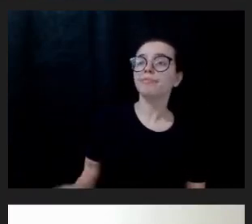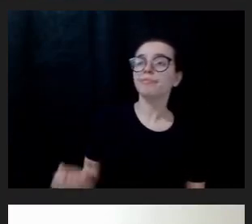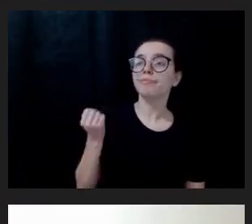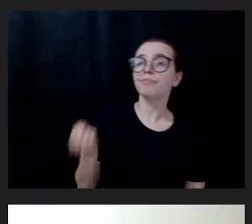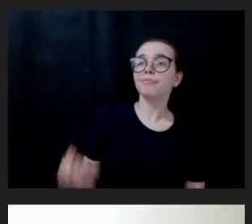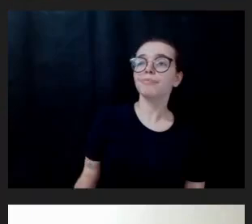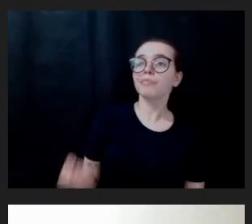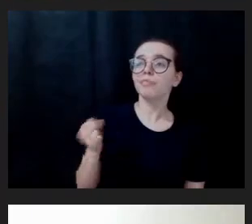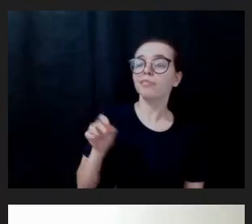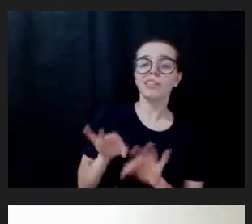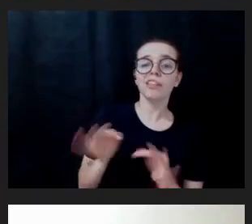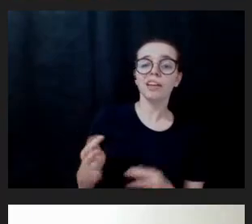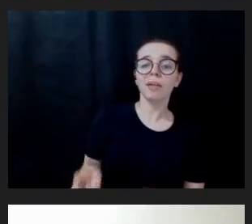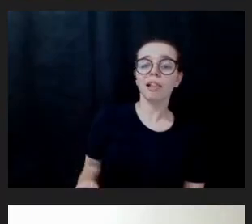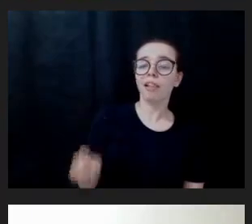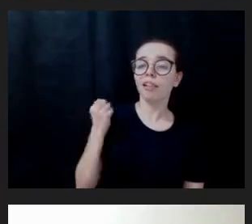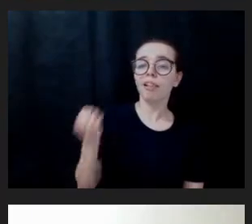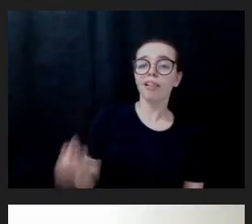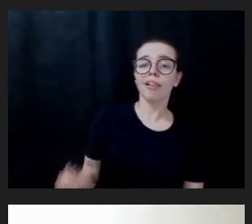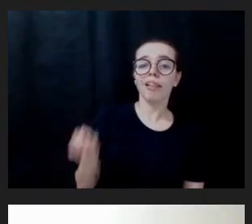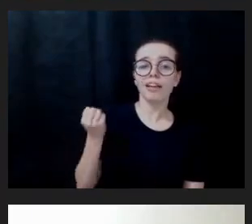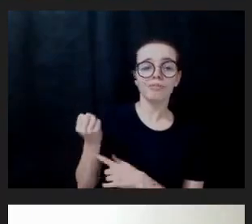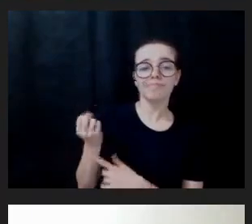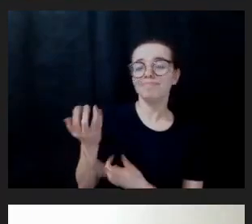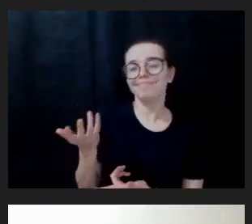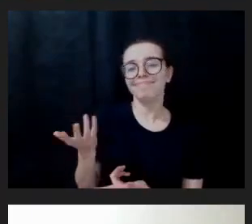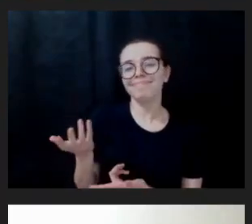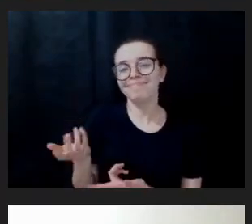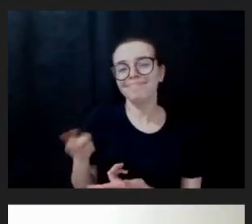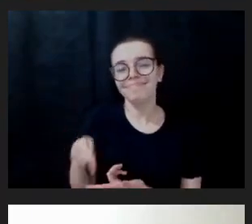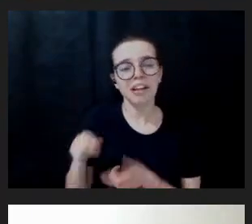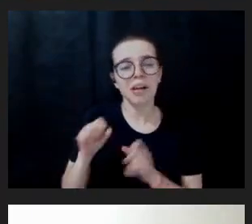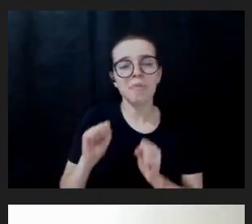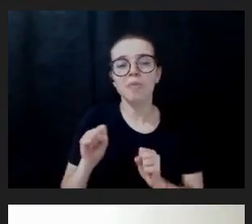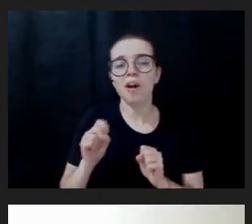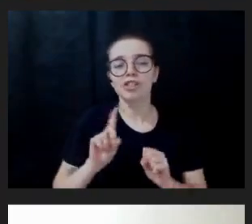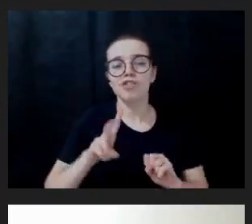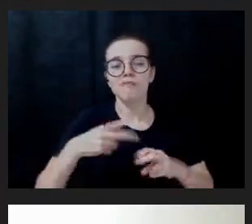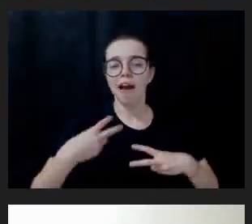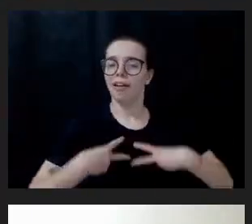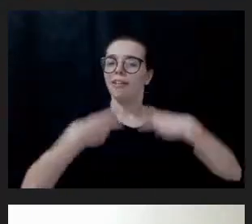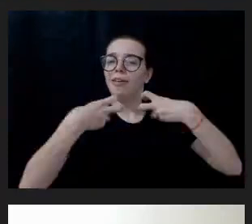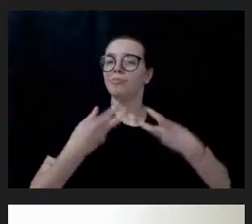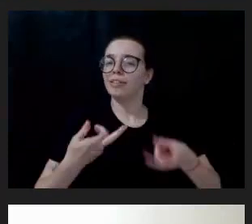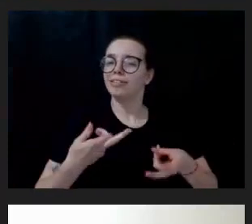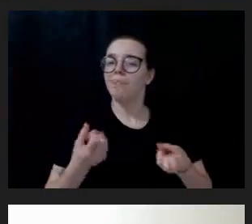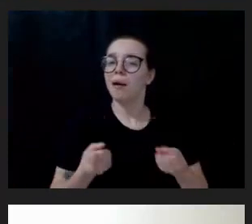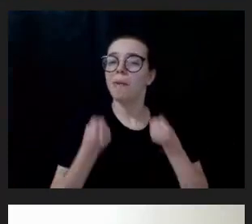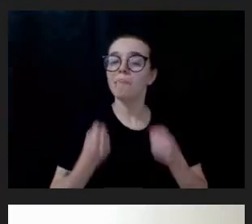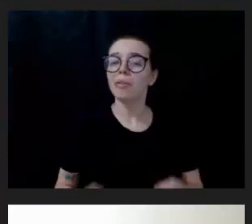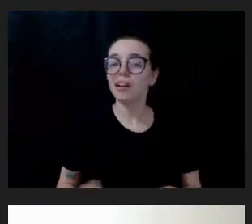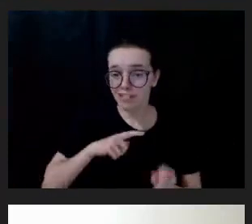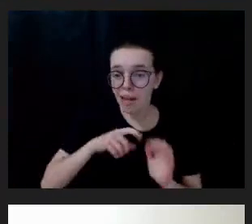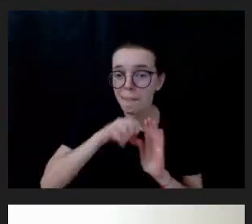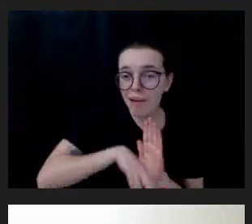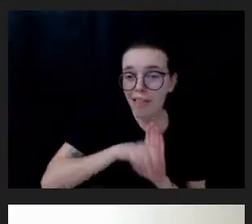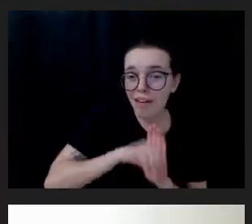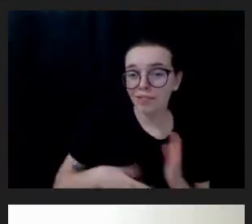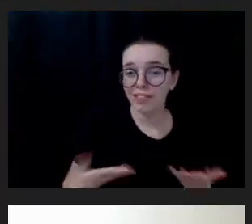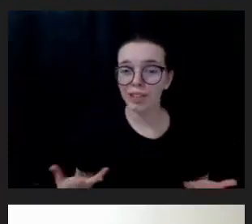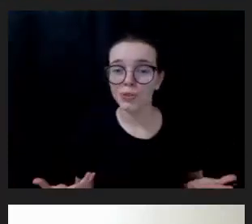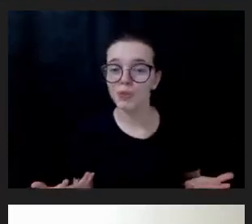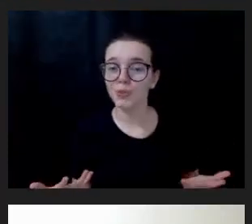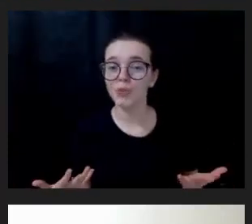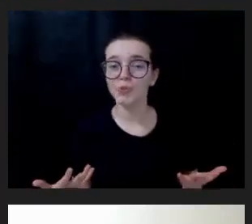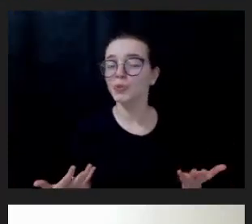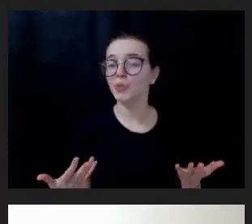fazendo vários. Não tem uma percepção de intensidade, nem vai ter benefício assim,